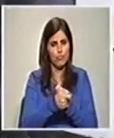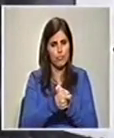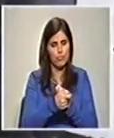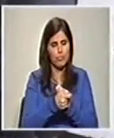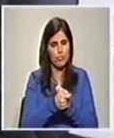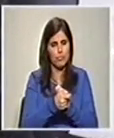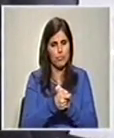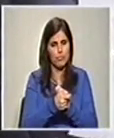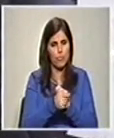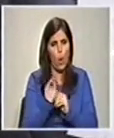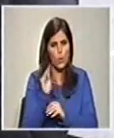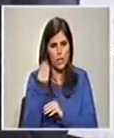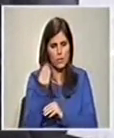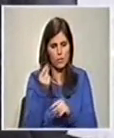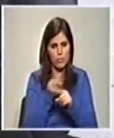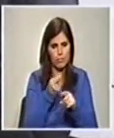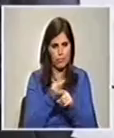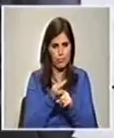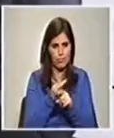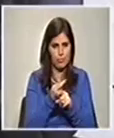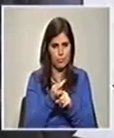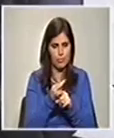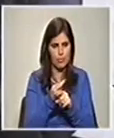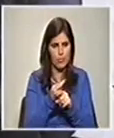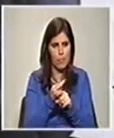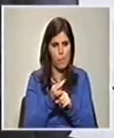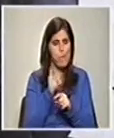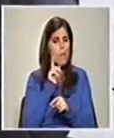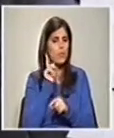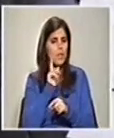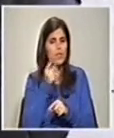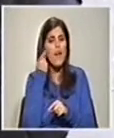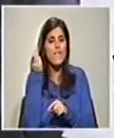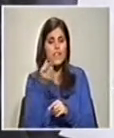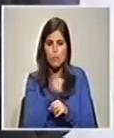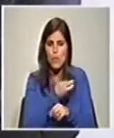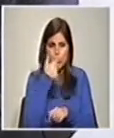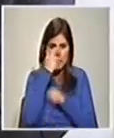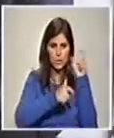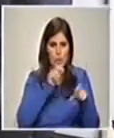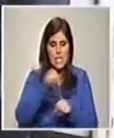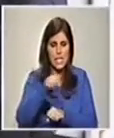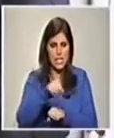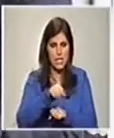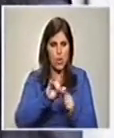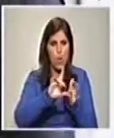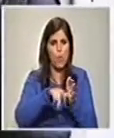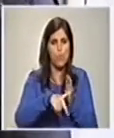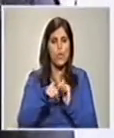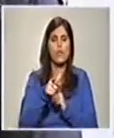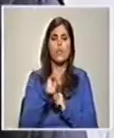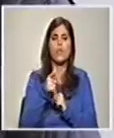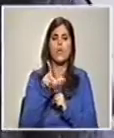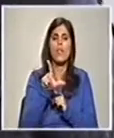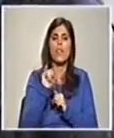em objetos, utensílios, que são úteis na vida de muita gente. Exatamente. Portanto, o projeto da Lipor visa, tem